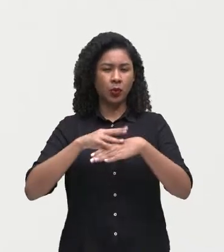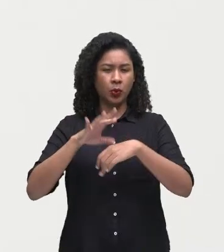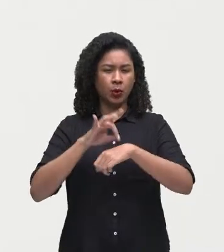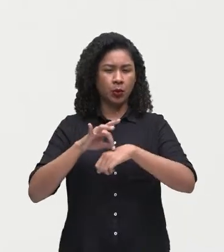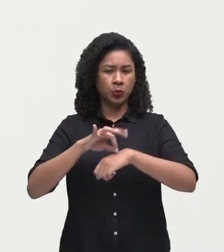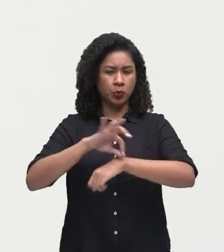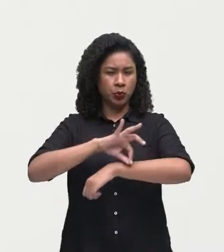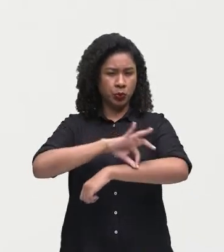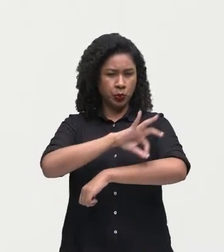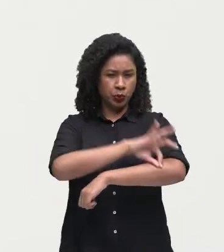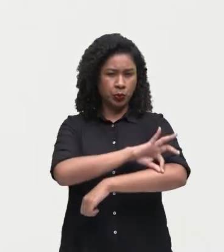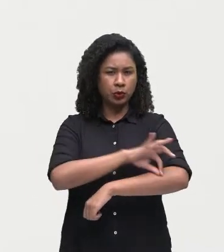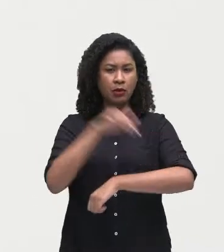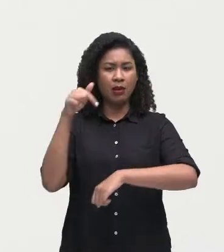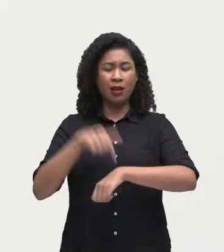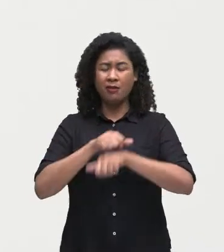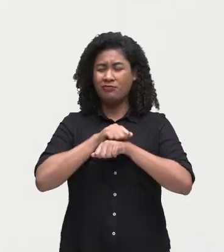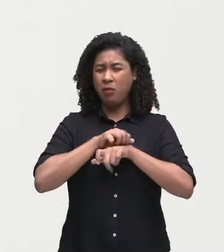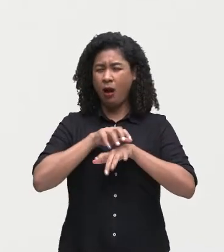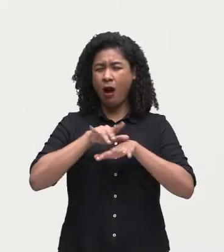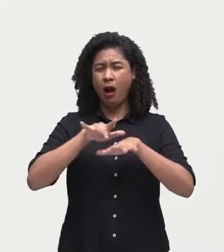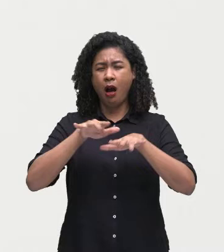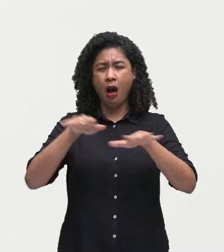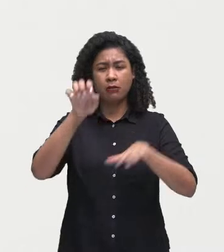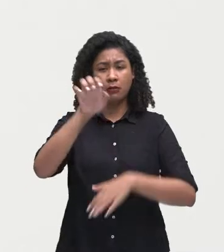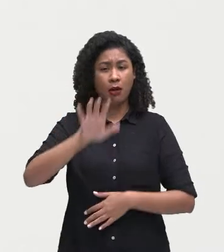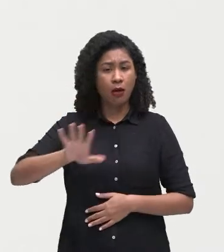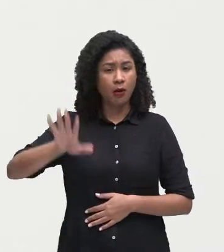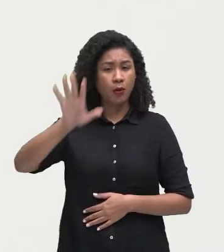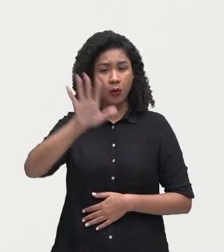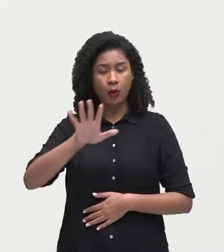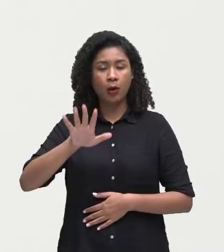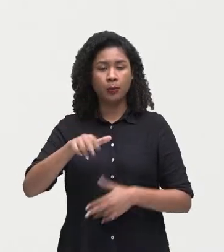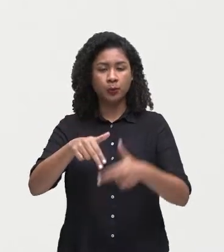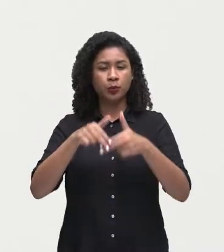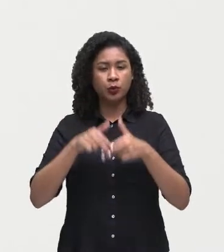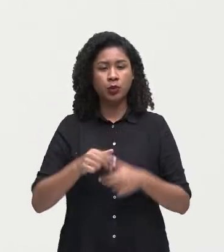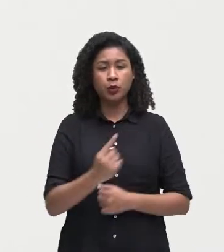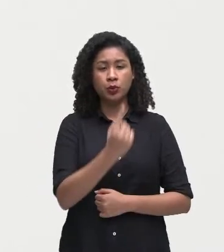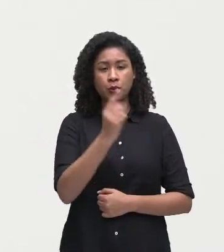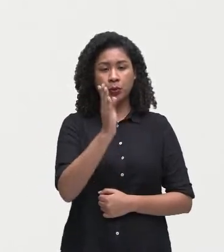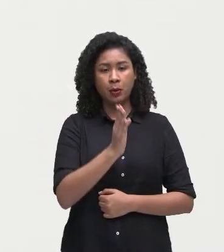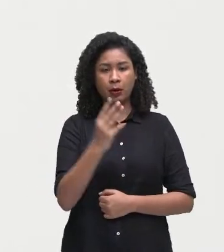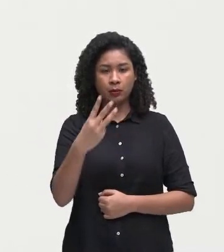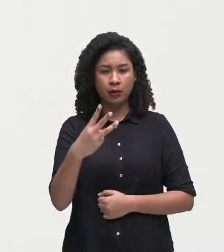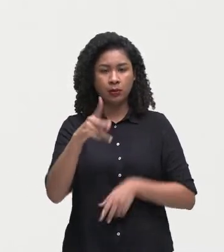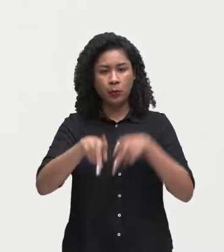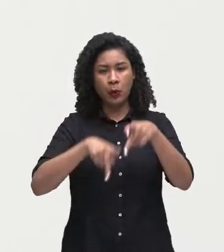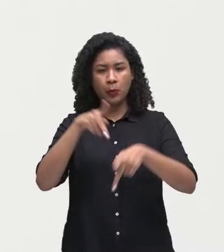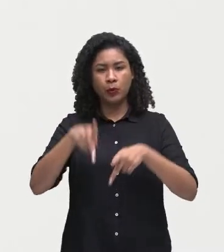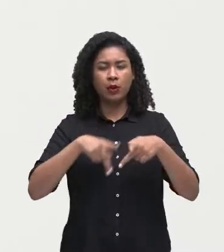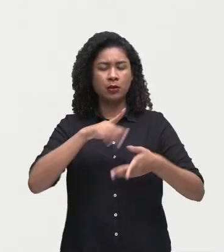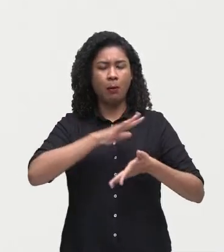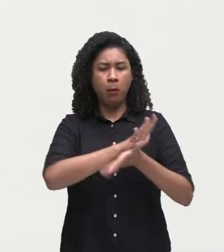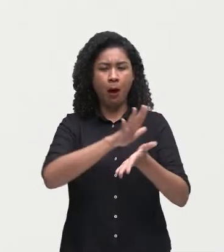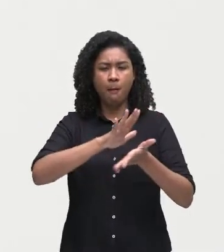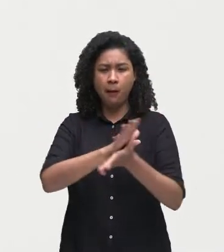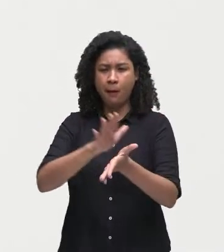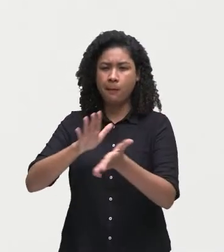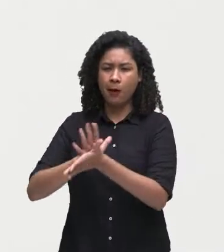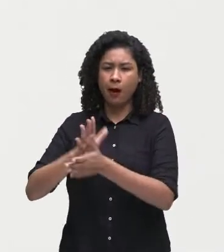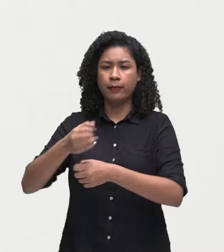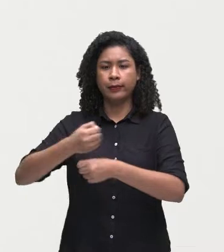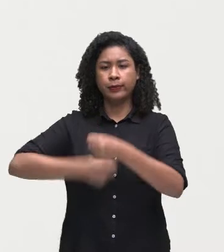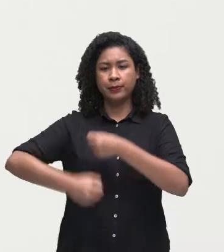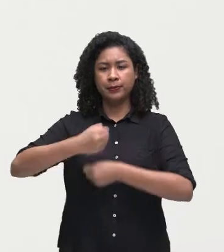Europa, aniquilando 1/3 de sua população durante o verão de 1348. A epidemia